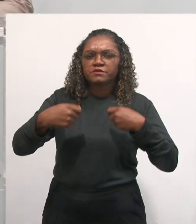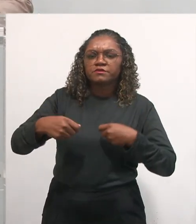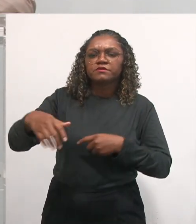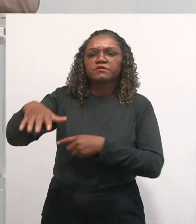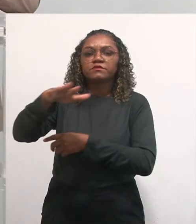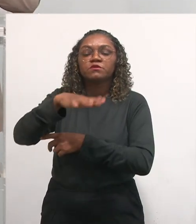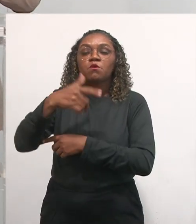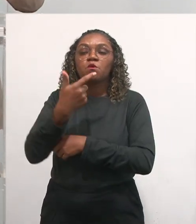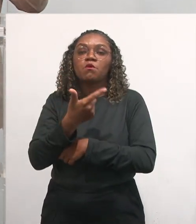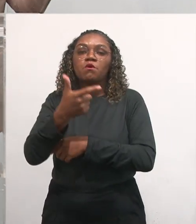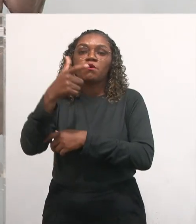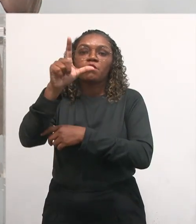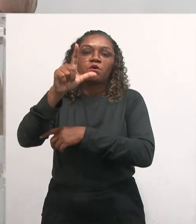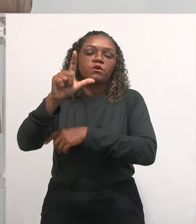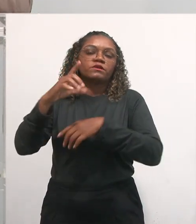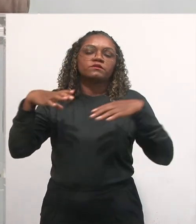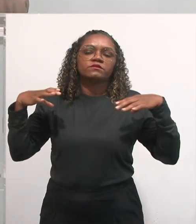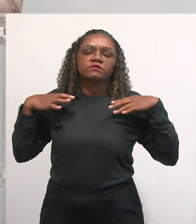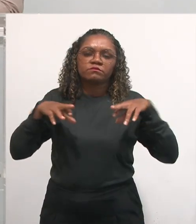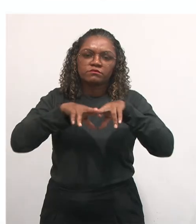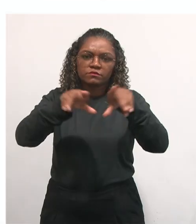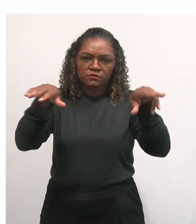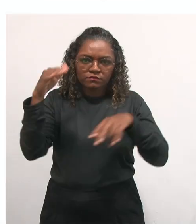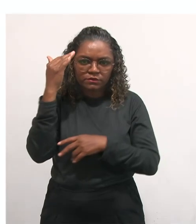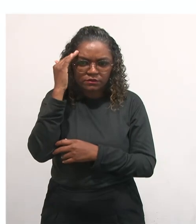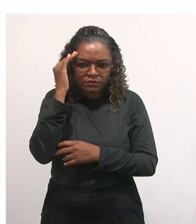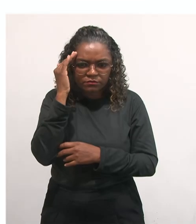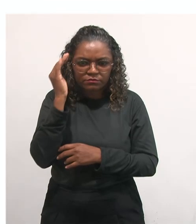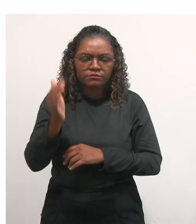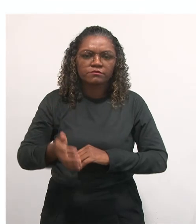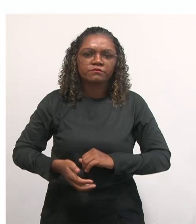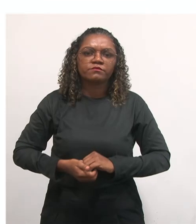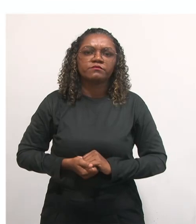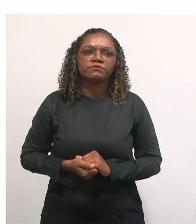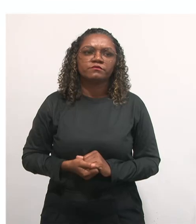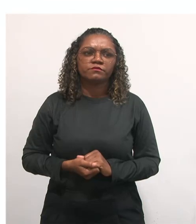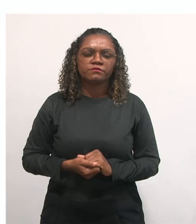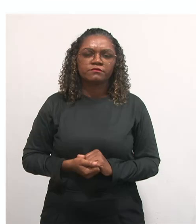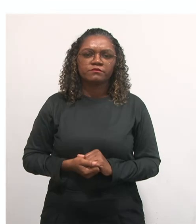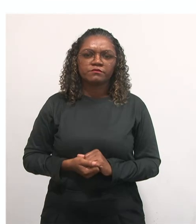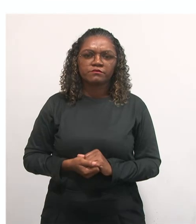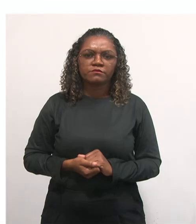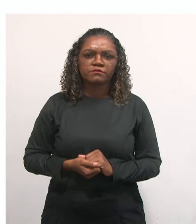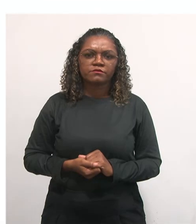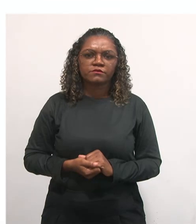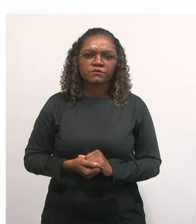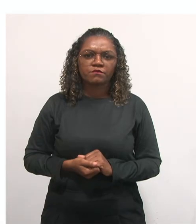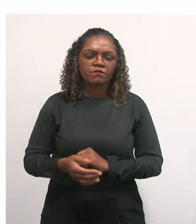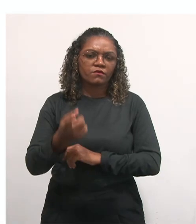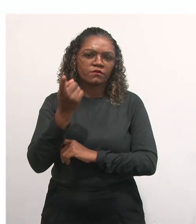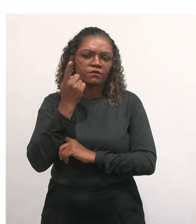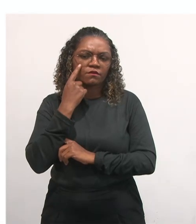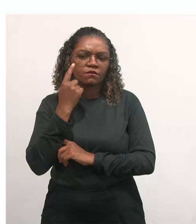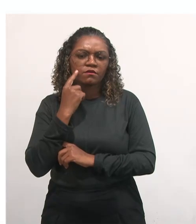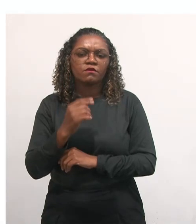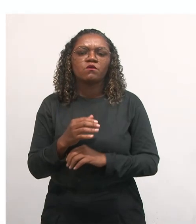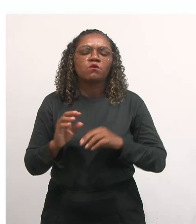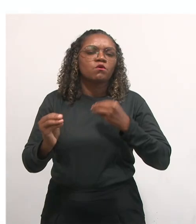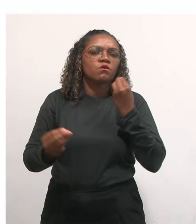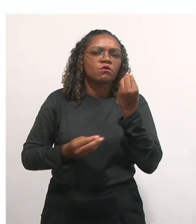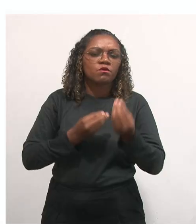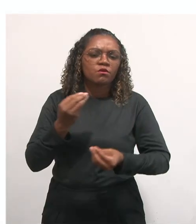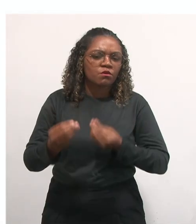As respostas vêm diversas, ok? Outro exemplo, ó, como as mudanças climáticas afetam a sua